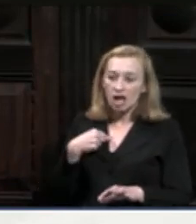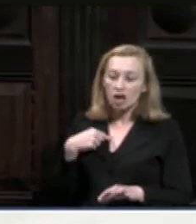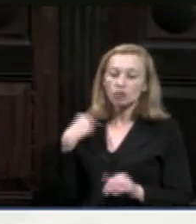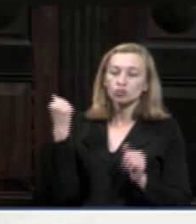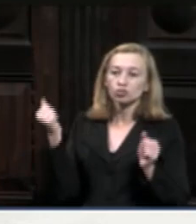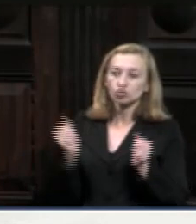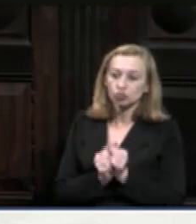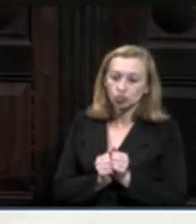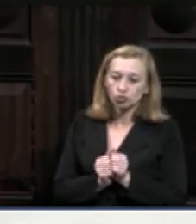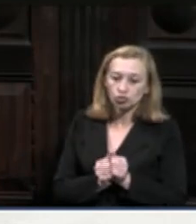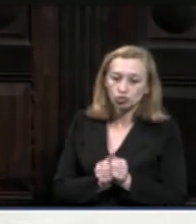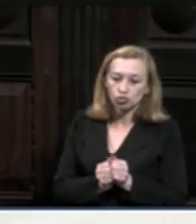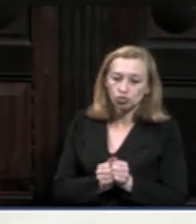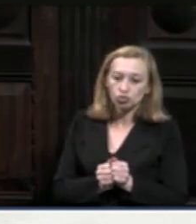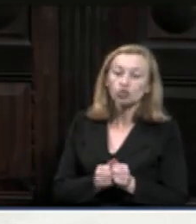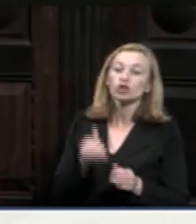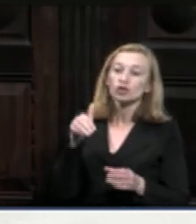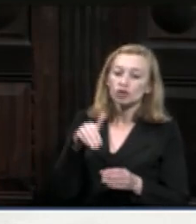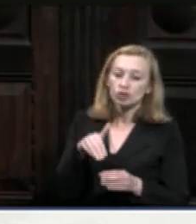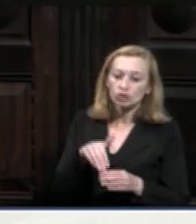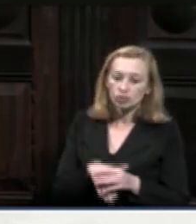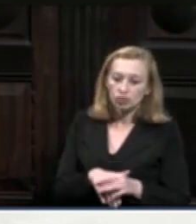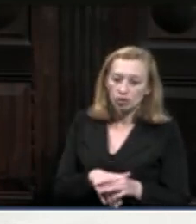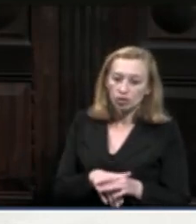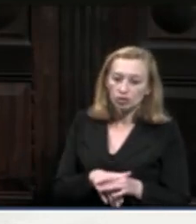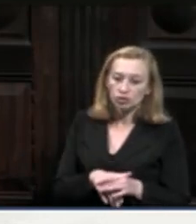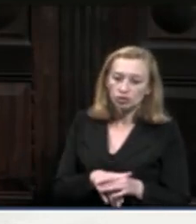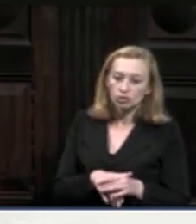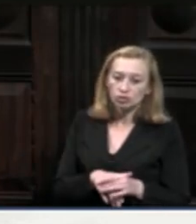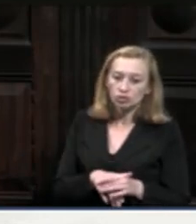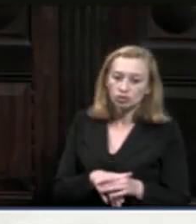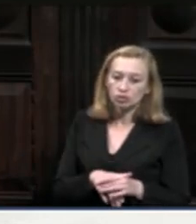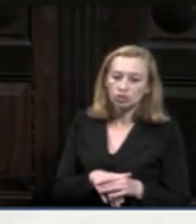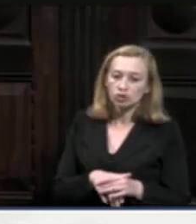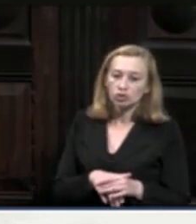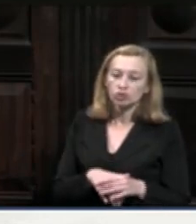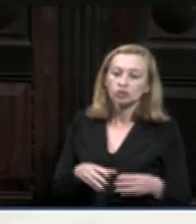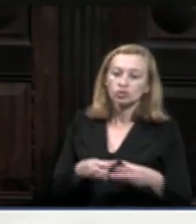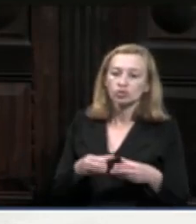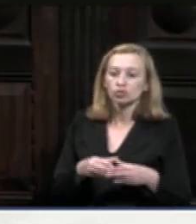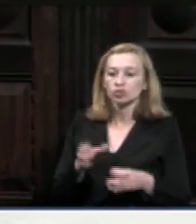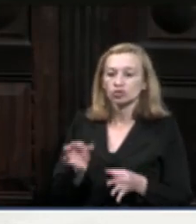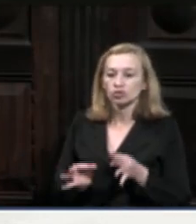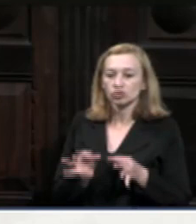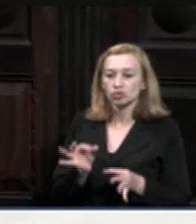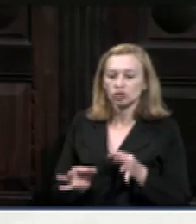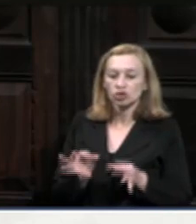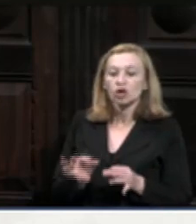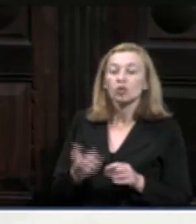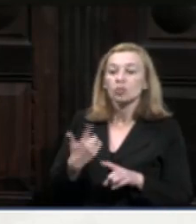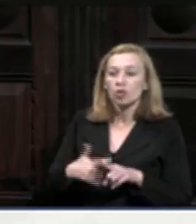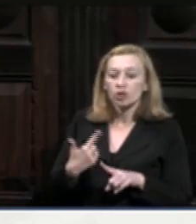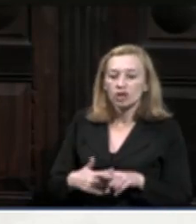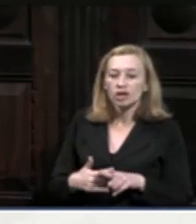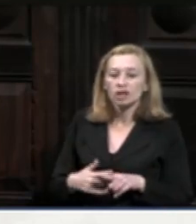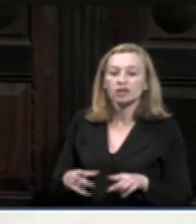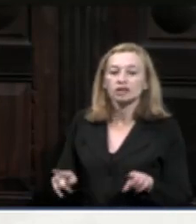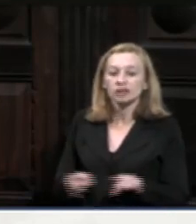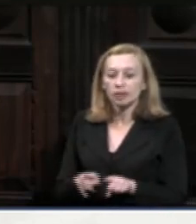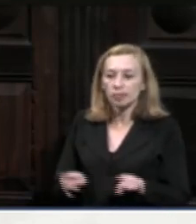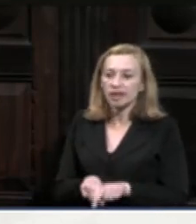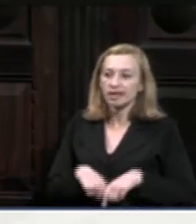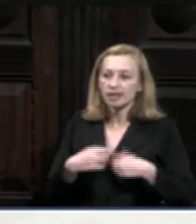endossar e ser o meu voto na Comissão de Constituição e Justiça, porque também